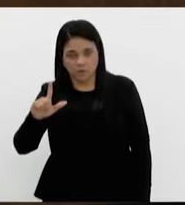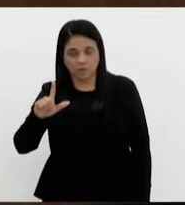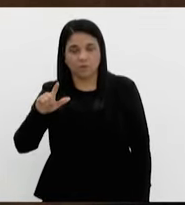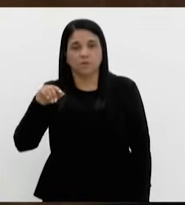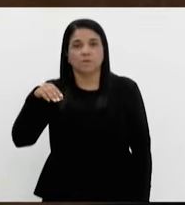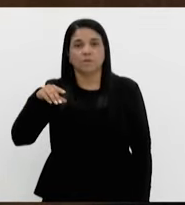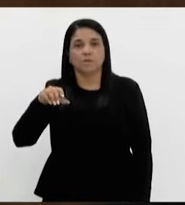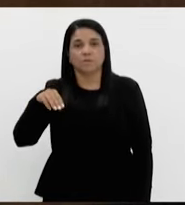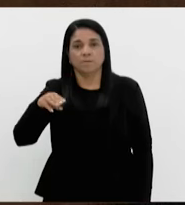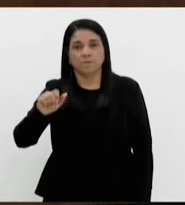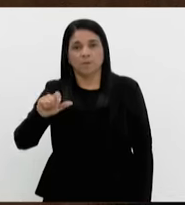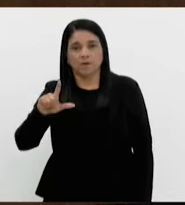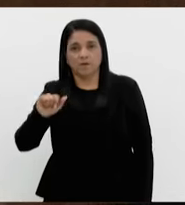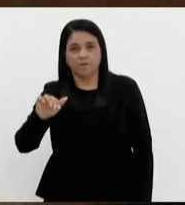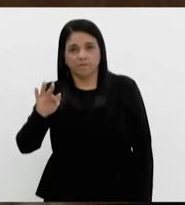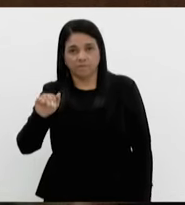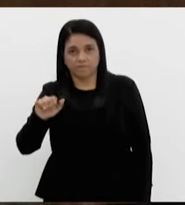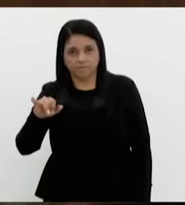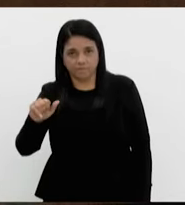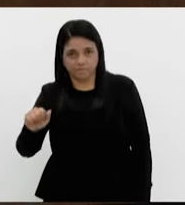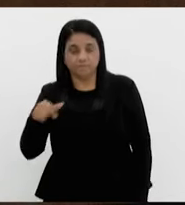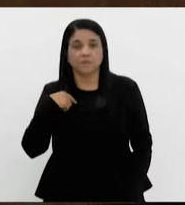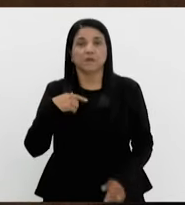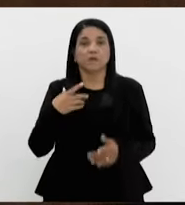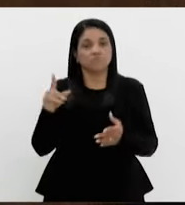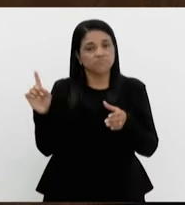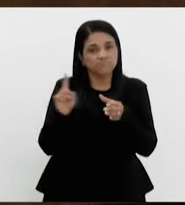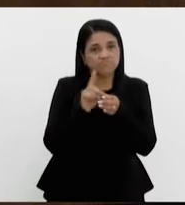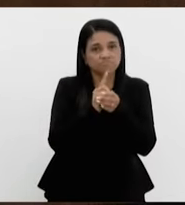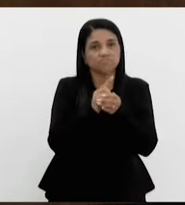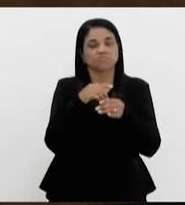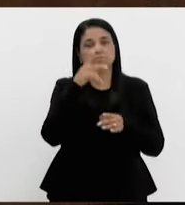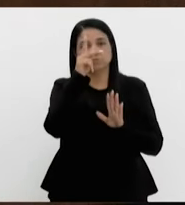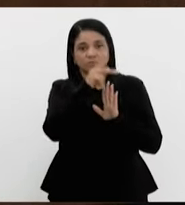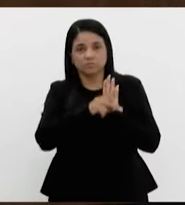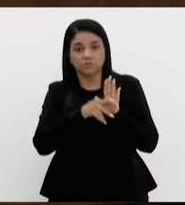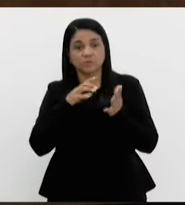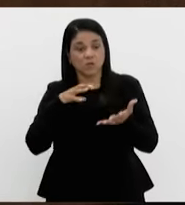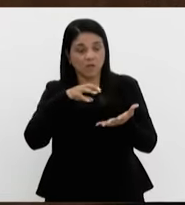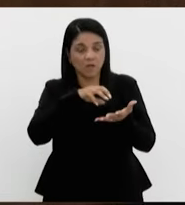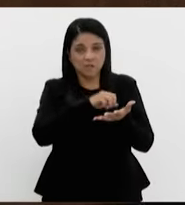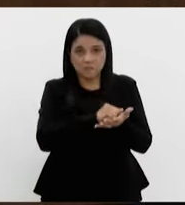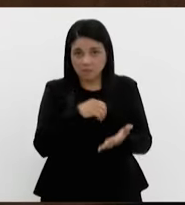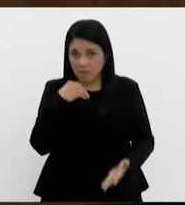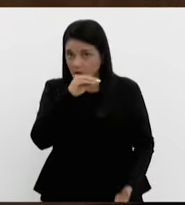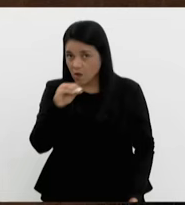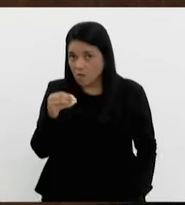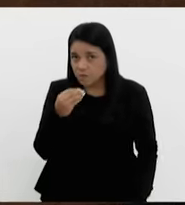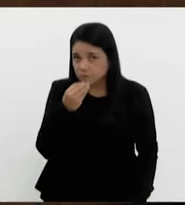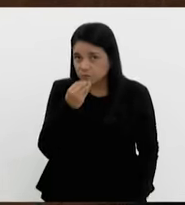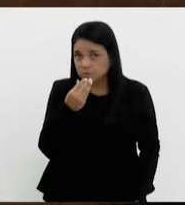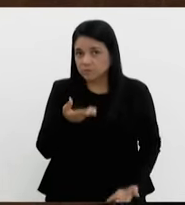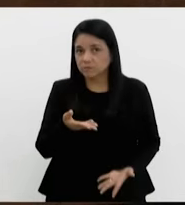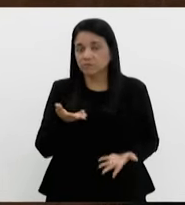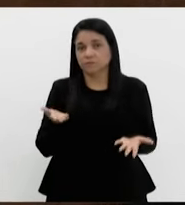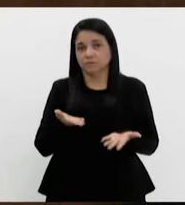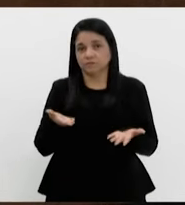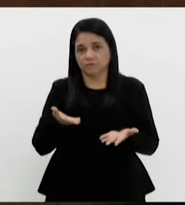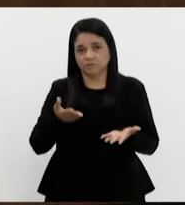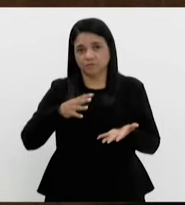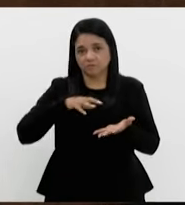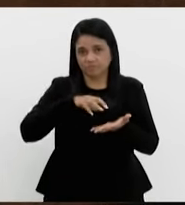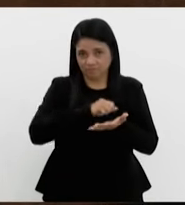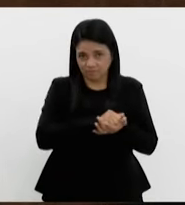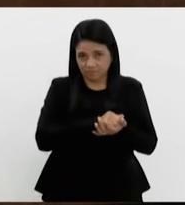nessa oportunidade, presidente, registrar aqui, nesse recinto, a